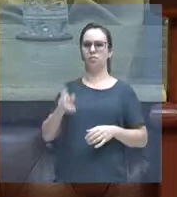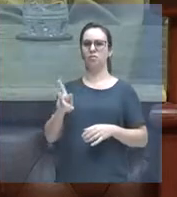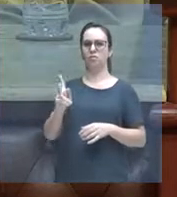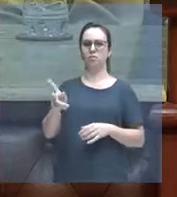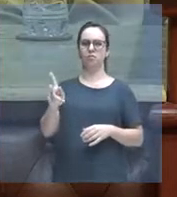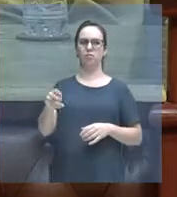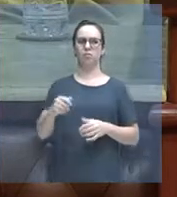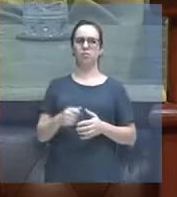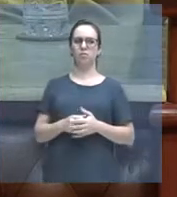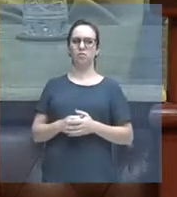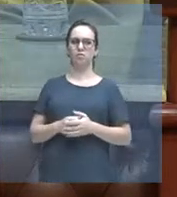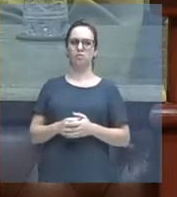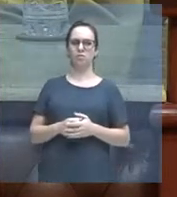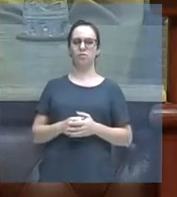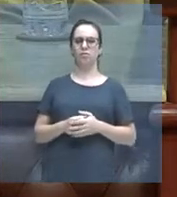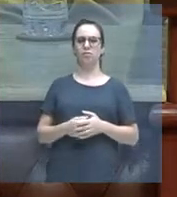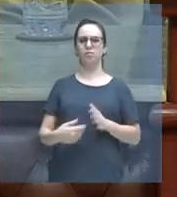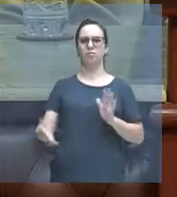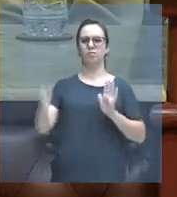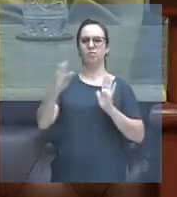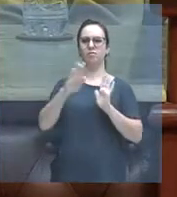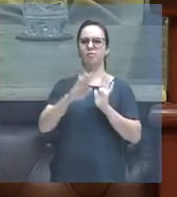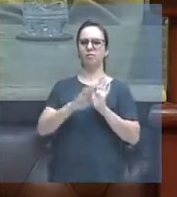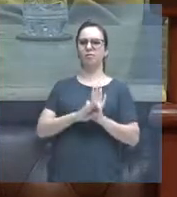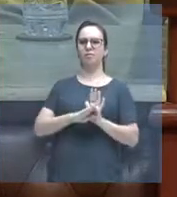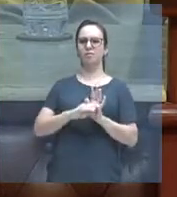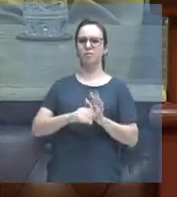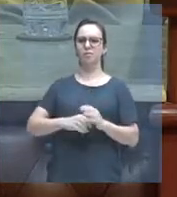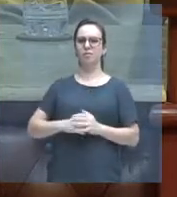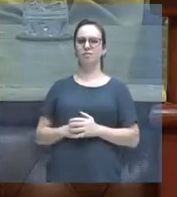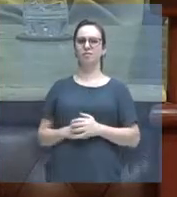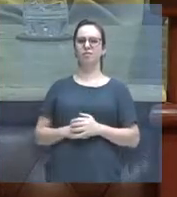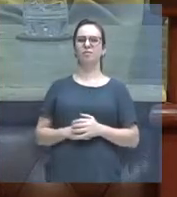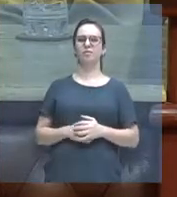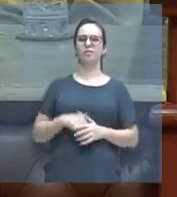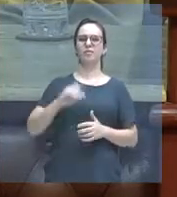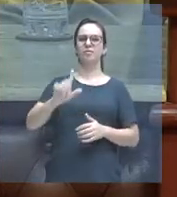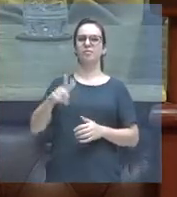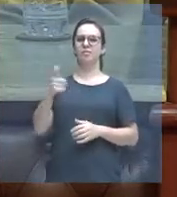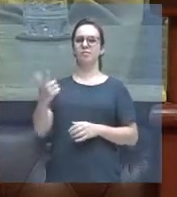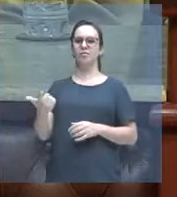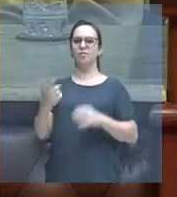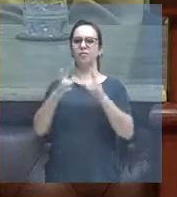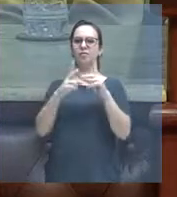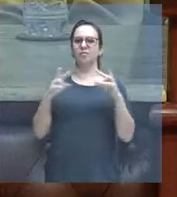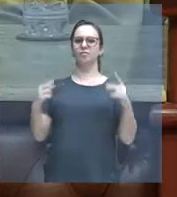dessas situações. A outra característica que eu acho assim